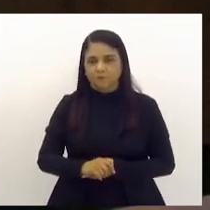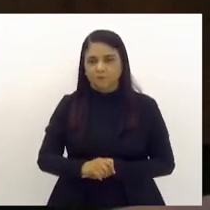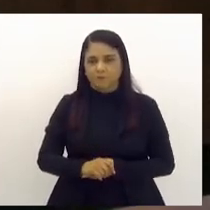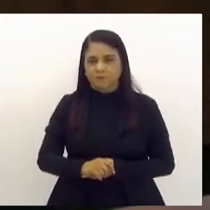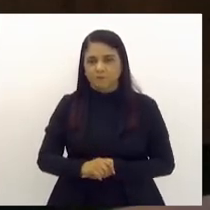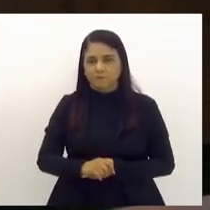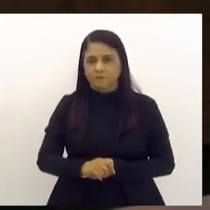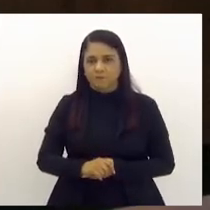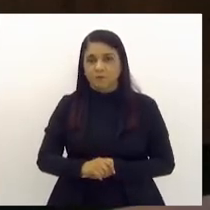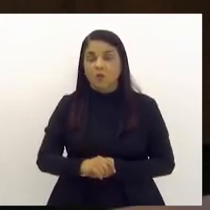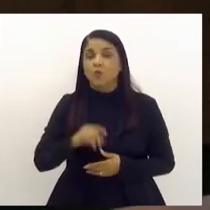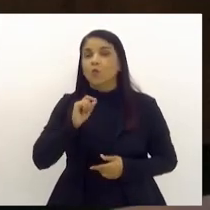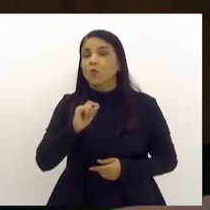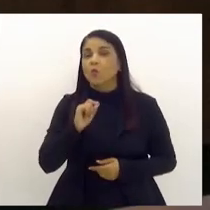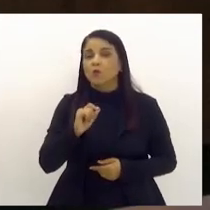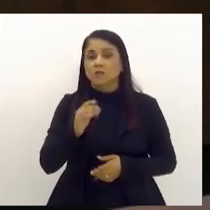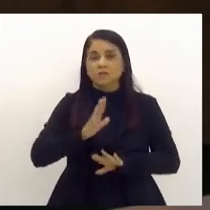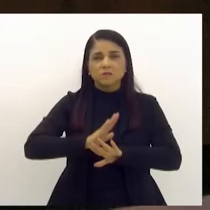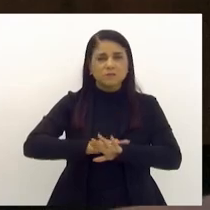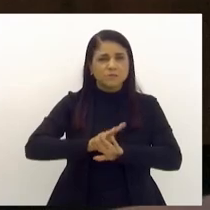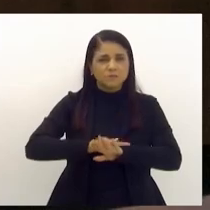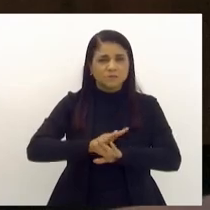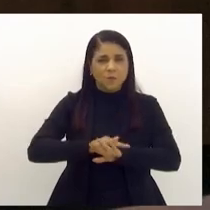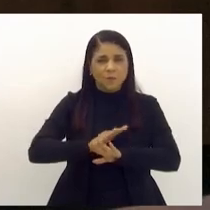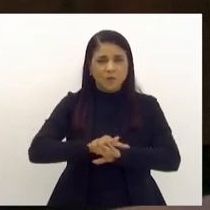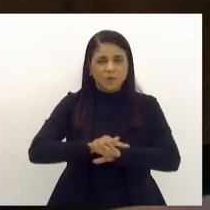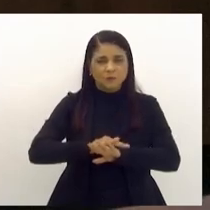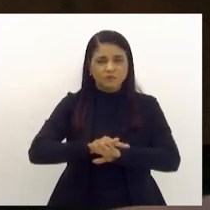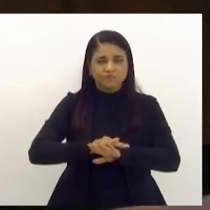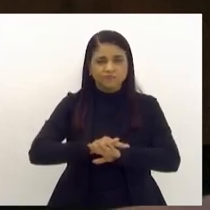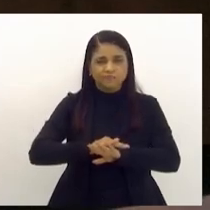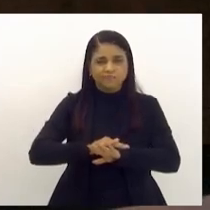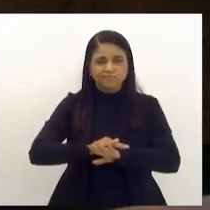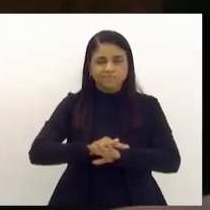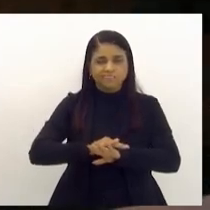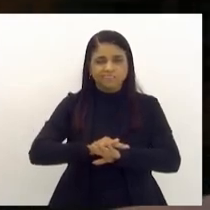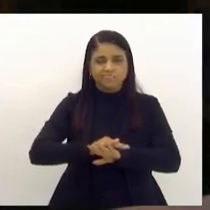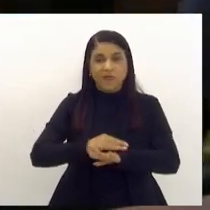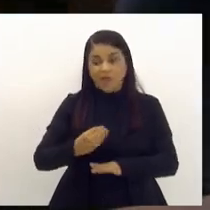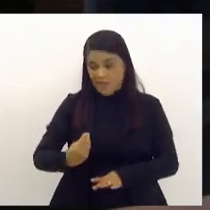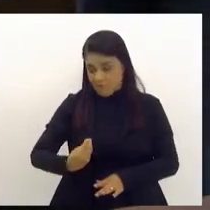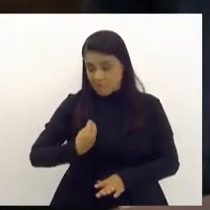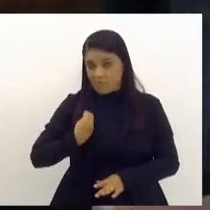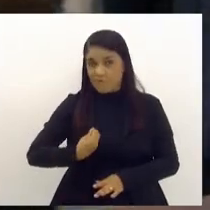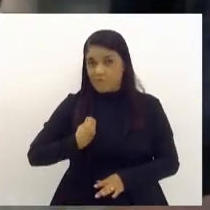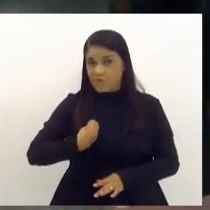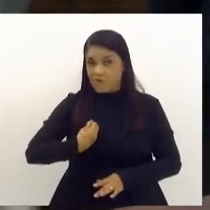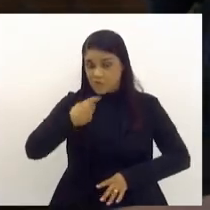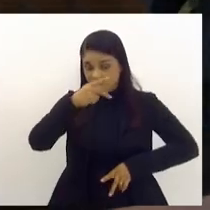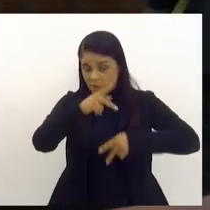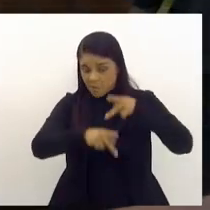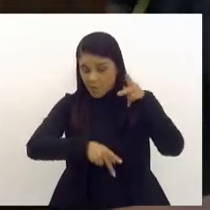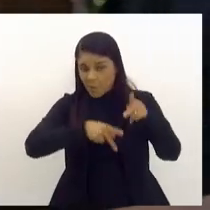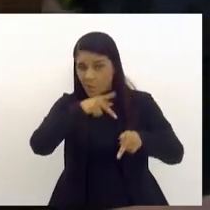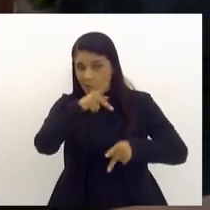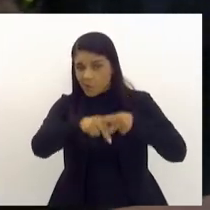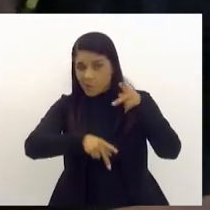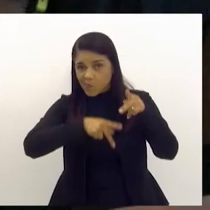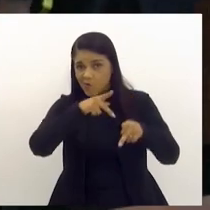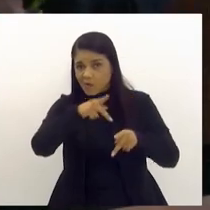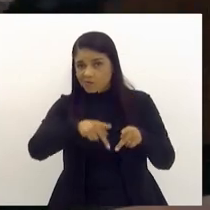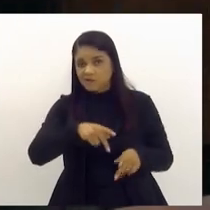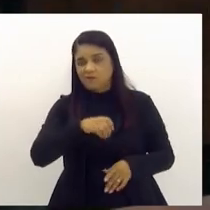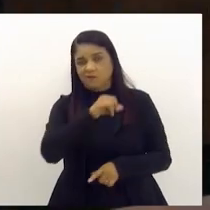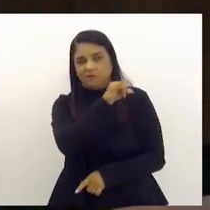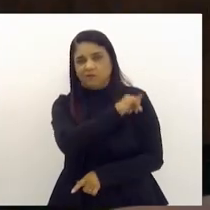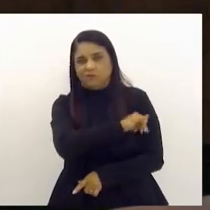O que está em jogo neste momento é a vida de milhões de cidadãos fluminenses.